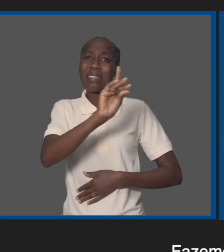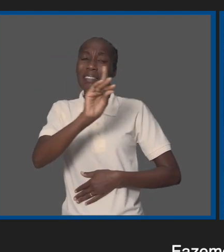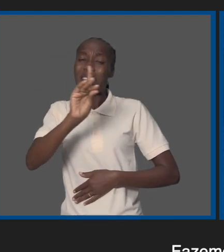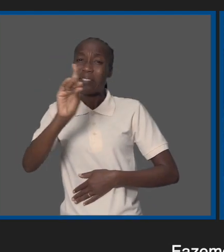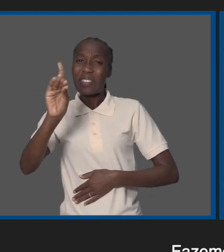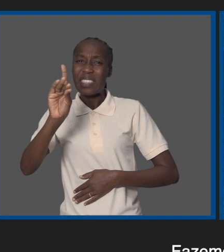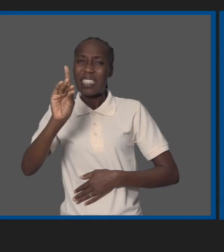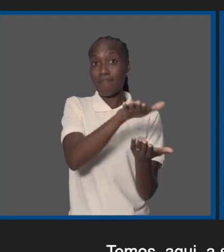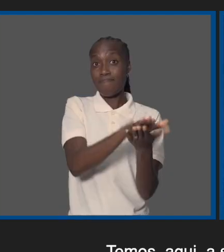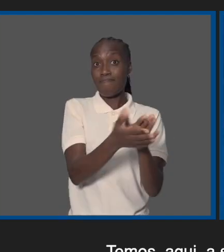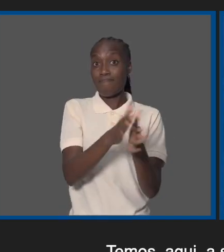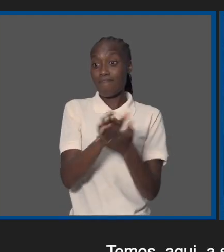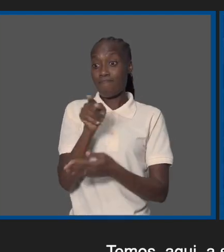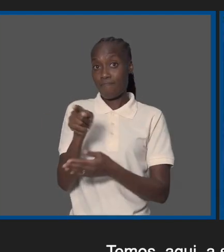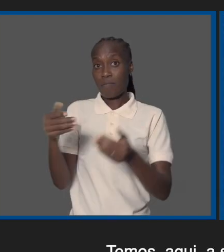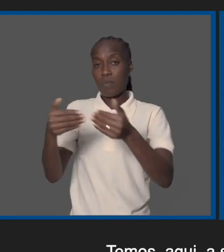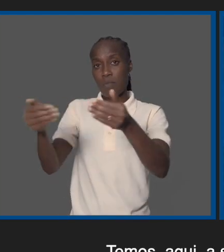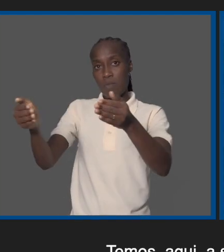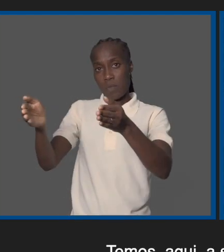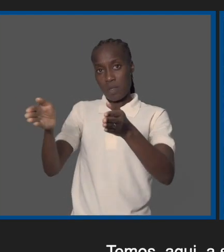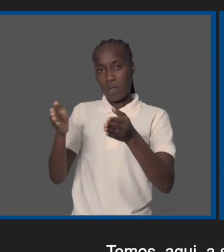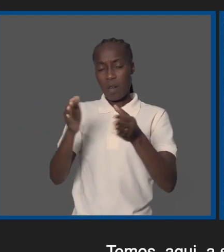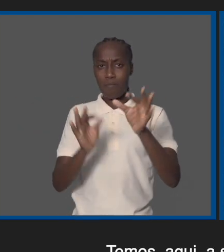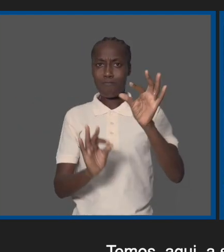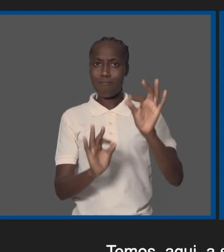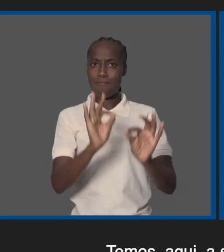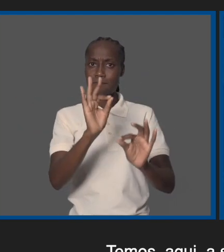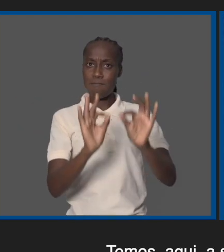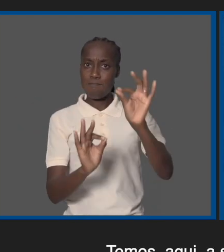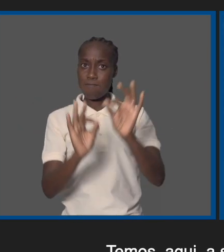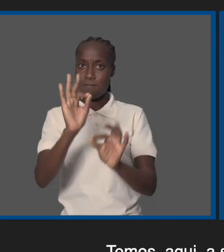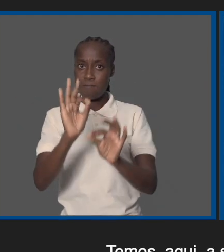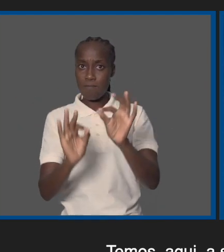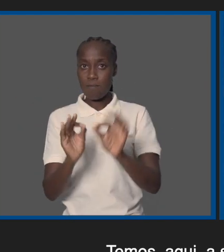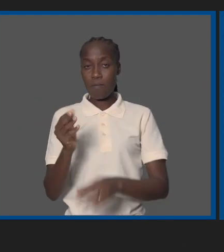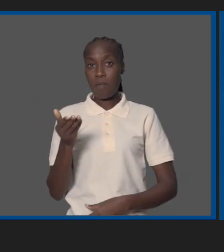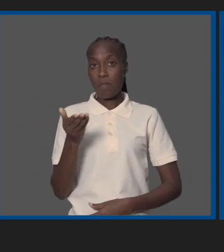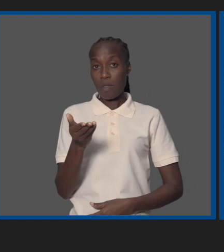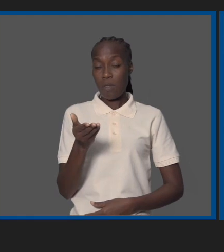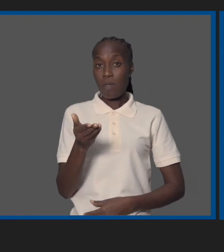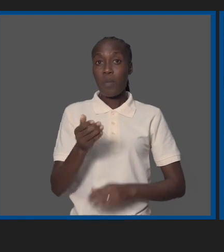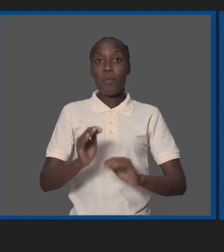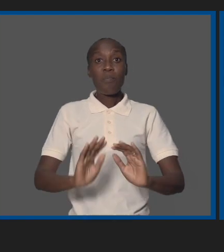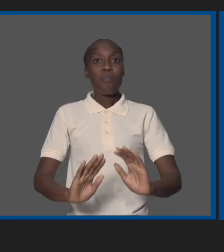andarilhos. E vários. Temos aqui a sala de prótese, a sala de montagem de próteses.